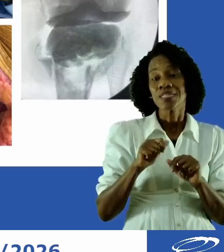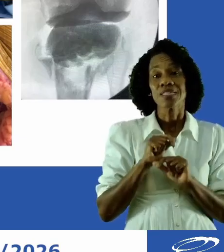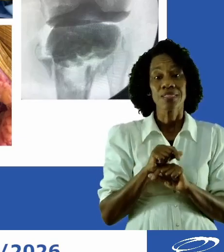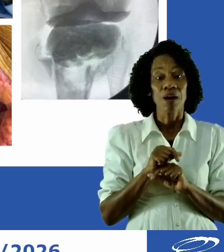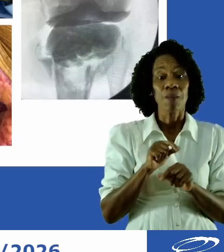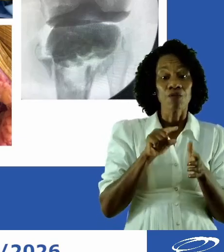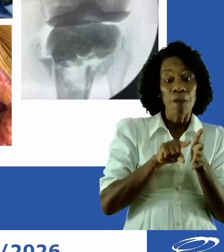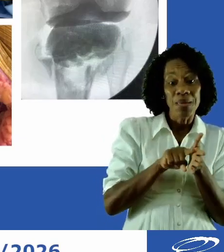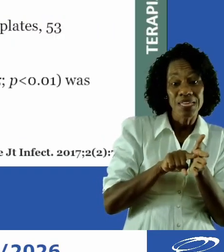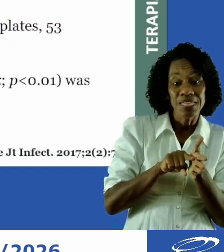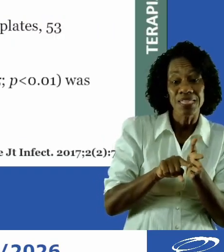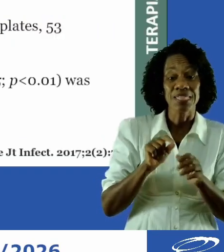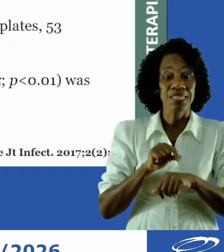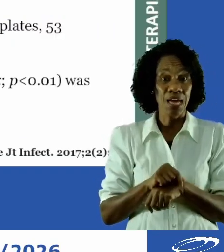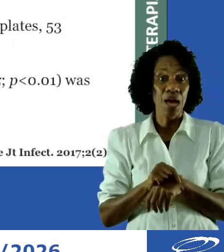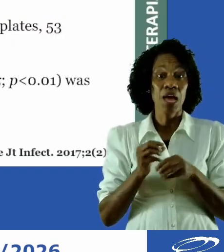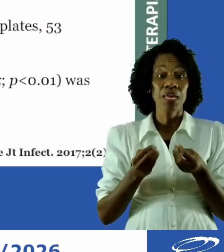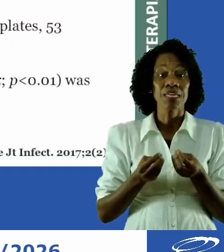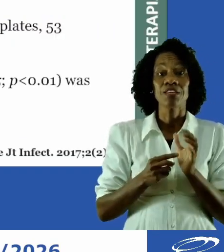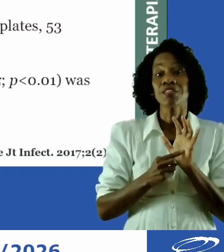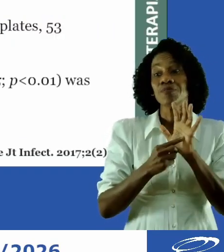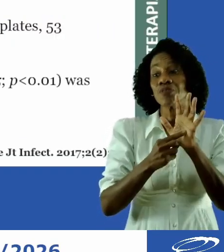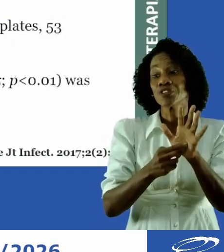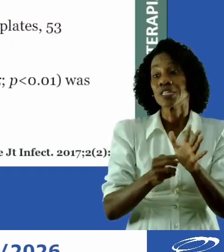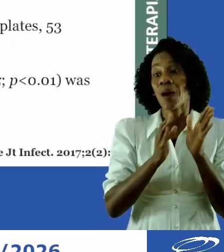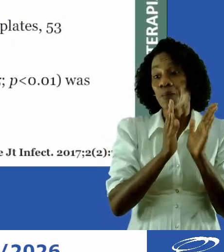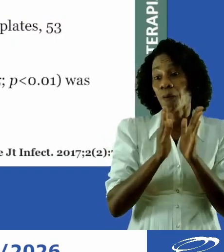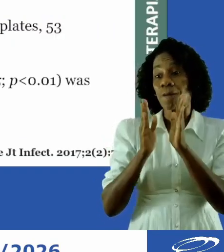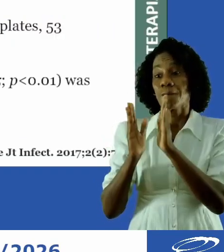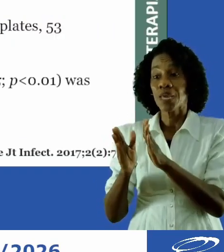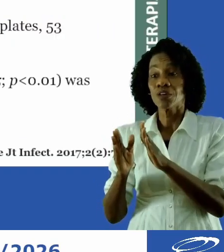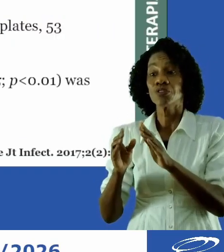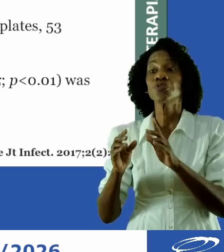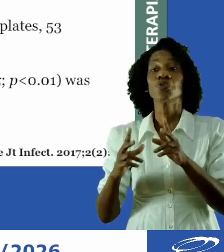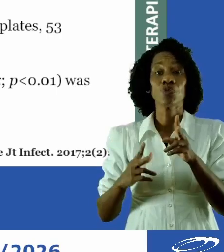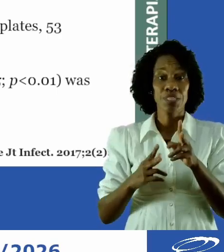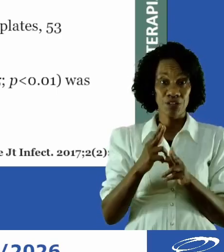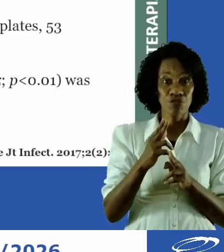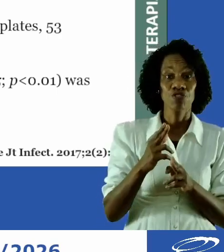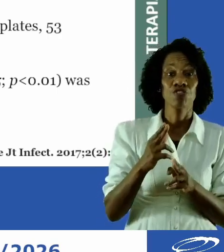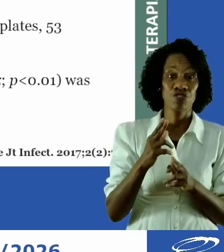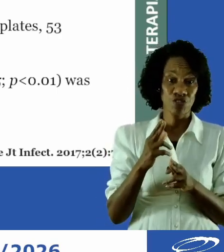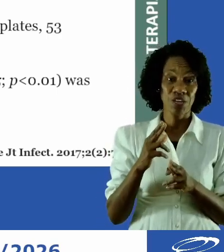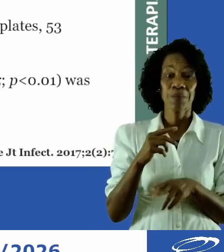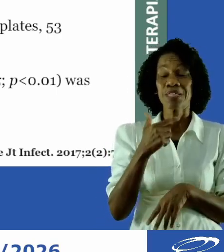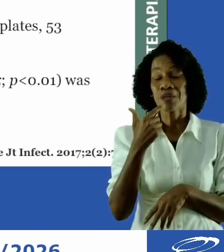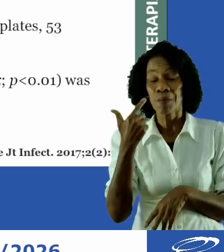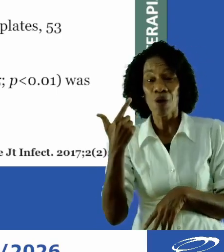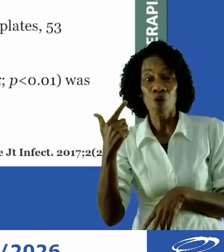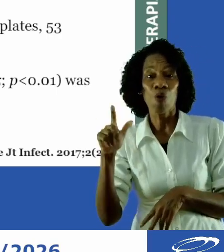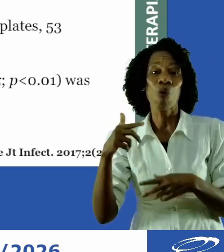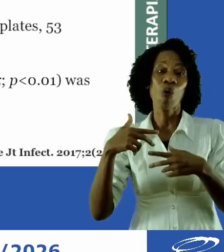gente pode oferecer terapia antimicrobiana, por exemplo, no local para eluir melhor no osso. Isso é uma outra história, a gente não vai abordar sobre